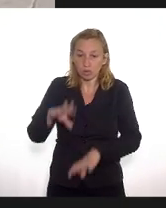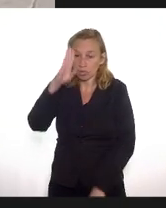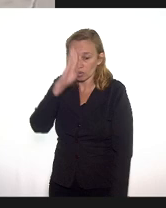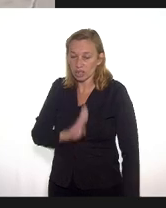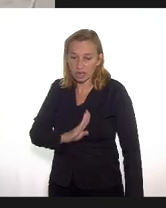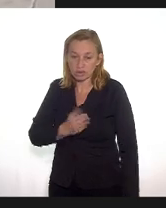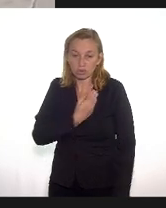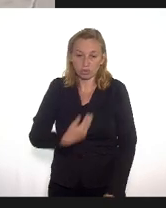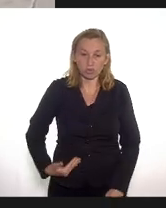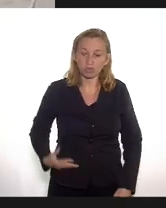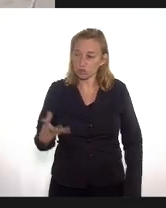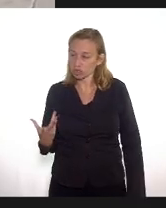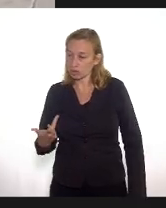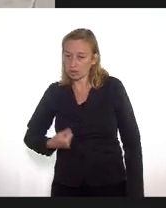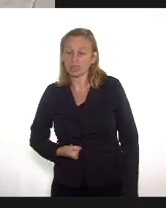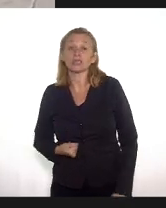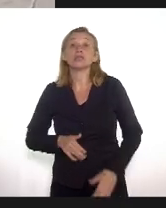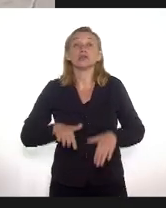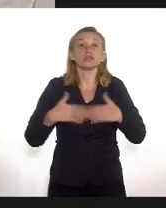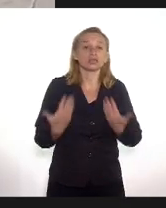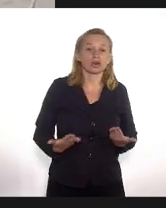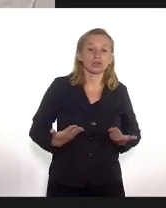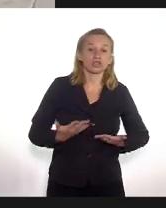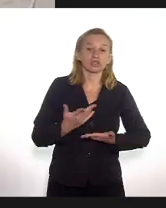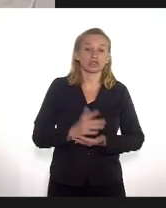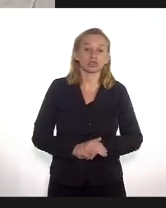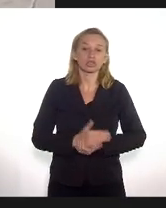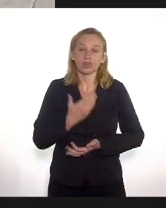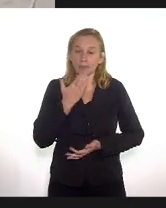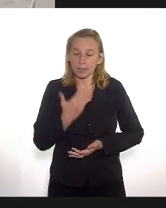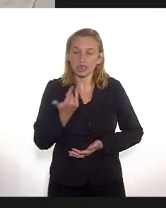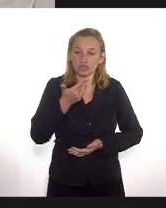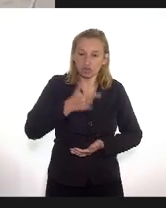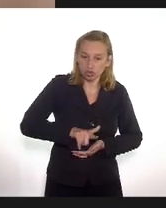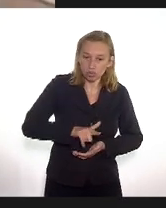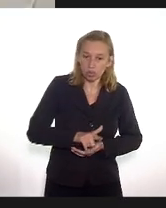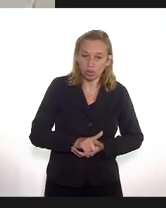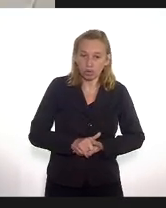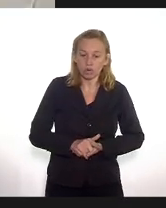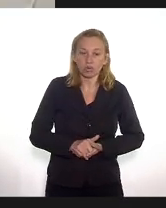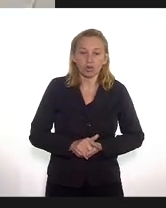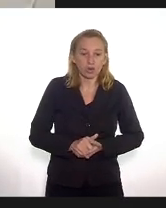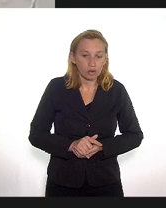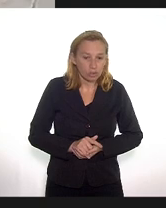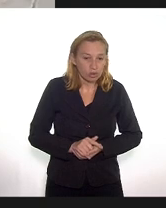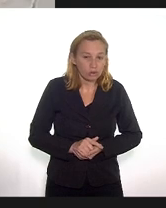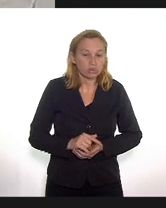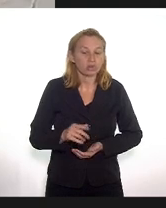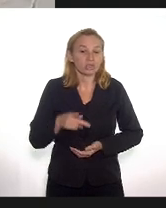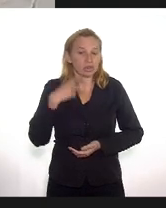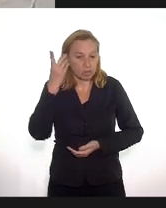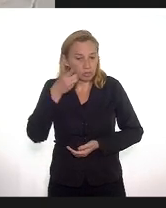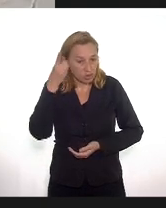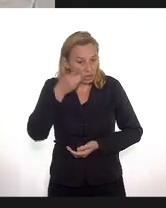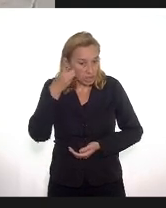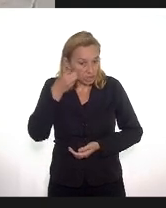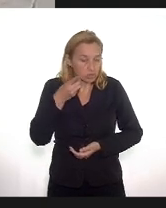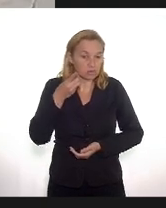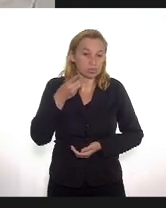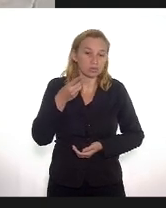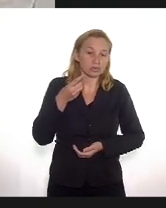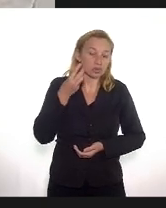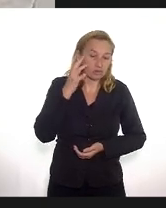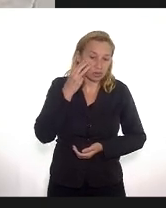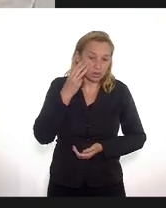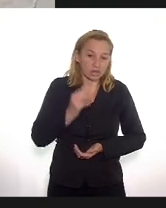público e de qualidade. Então, a gente faz essa defesa, a gente pede mais uma vez, como já conversamos com o deputado Valdec, peço também ao